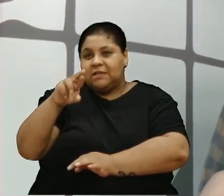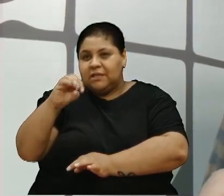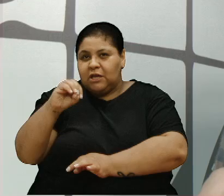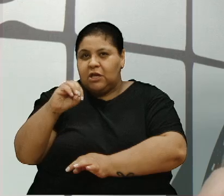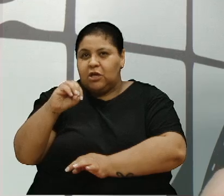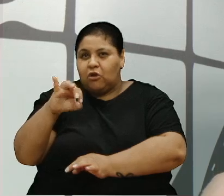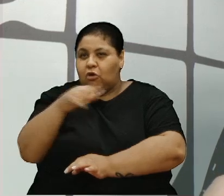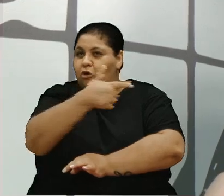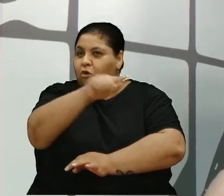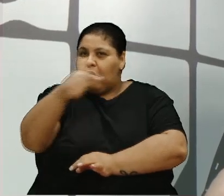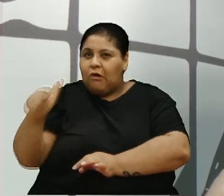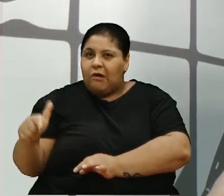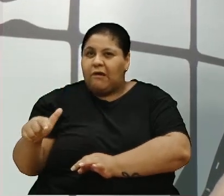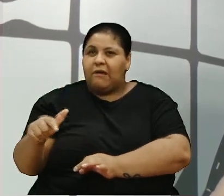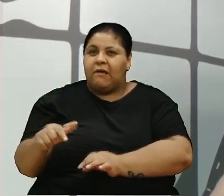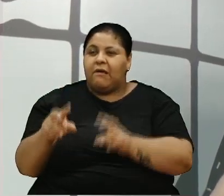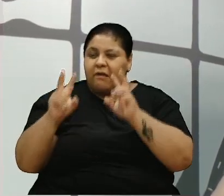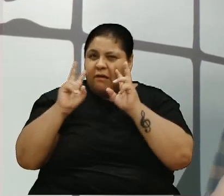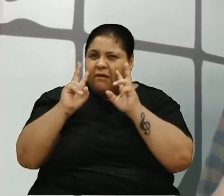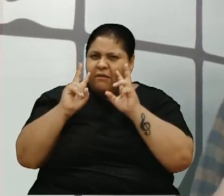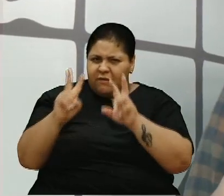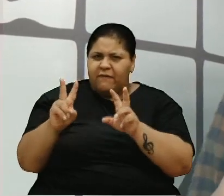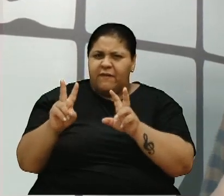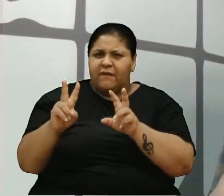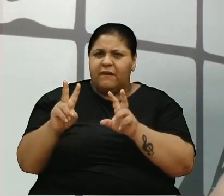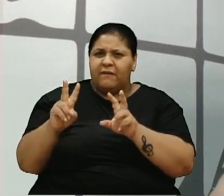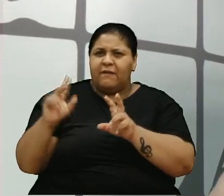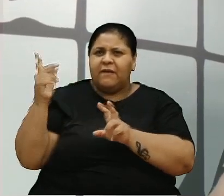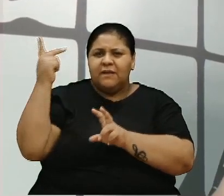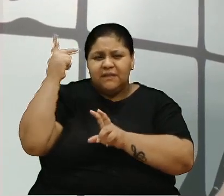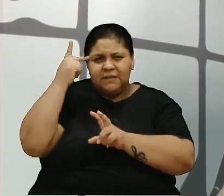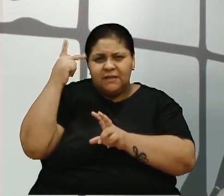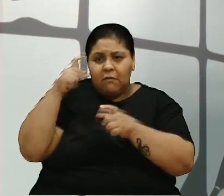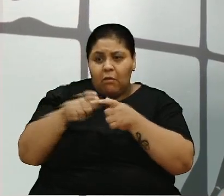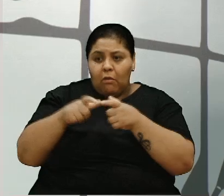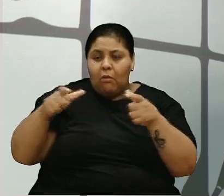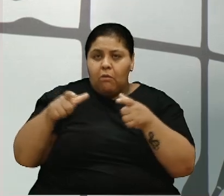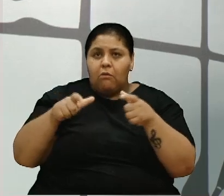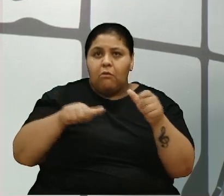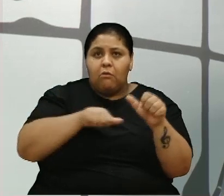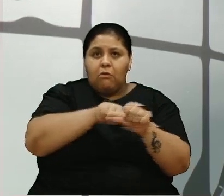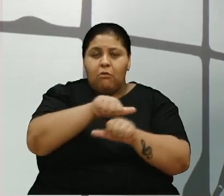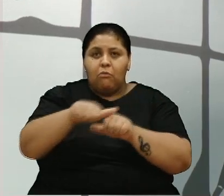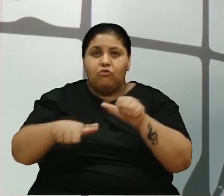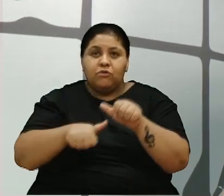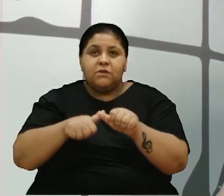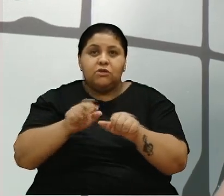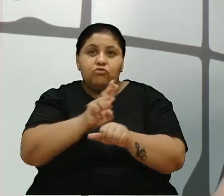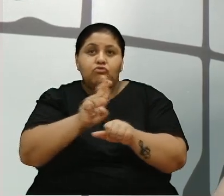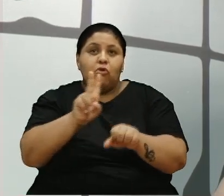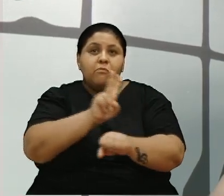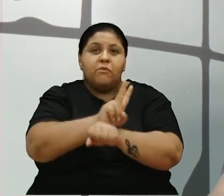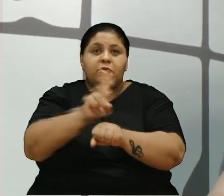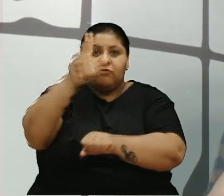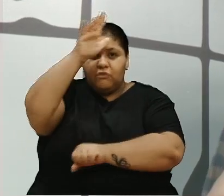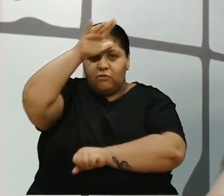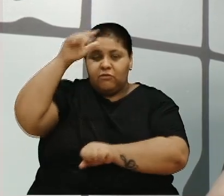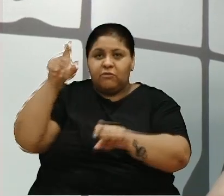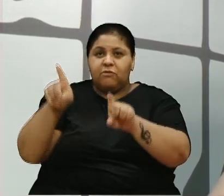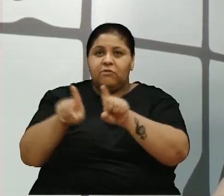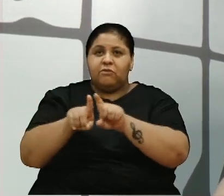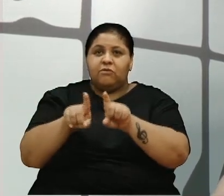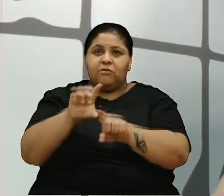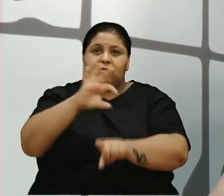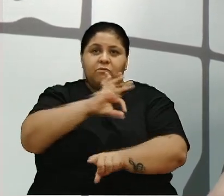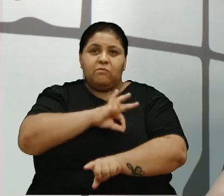está vendo alguns municípios, até São Paulo, que é a maior metrópole aí, mudando o nome da Guarda Municipal. E alguns lugares também colocando como uma